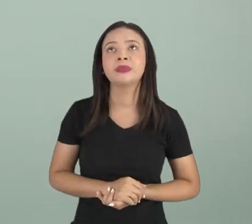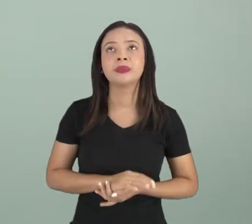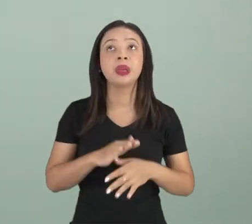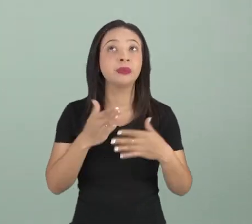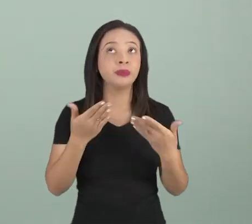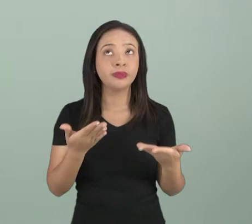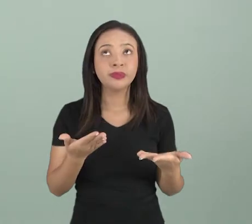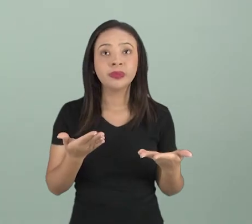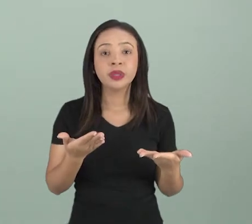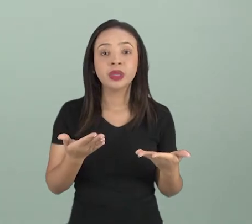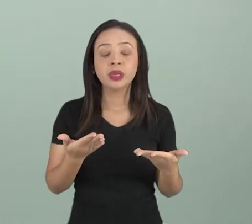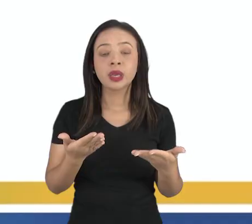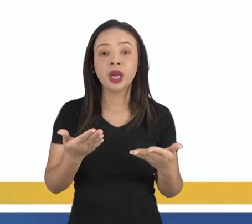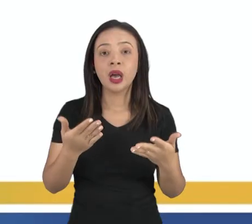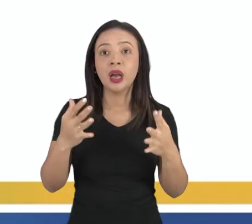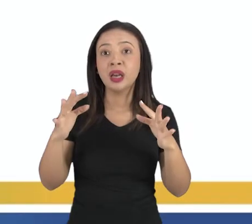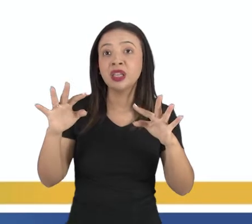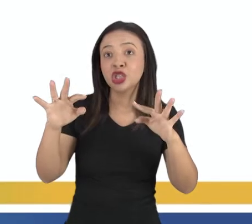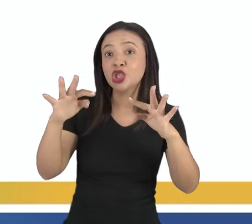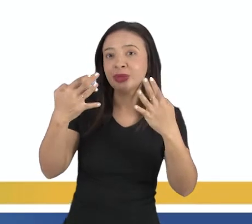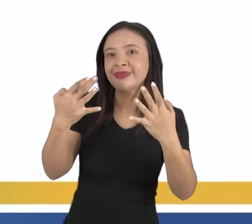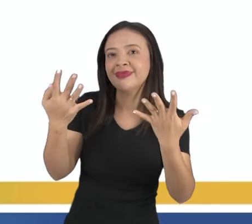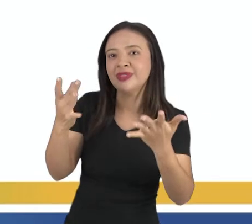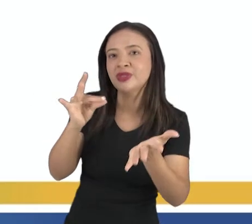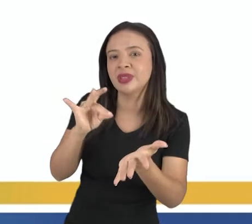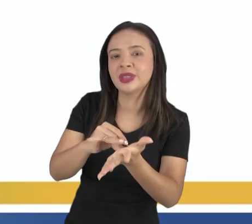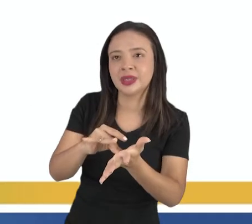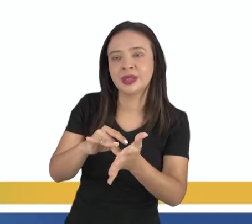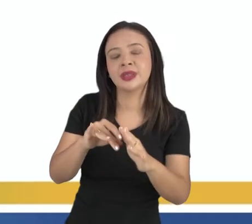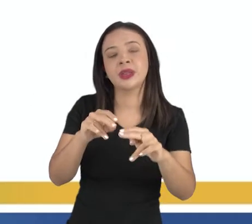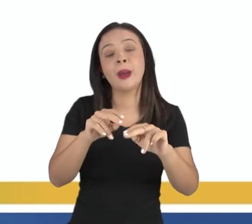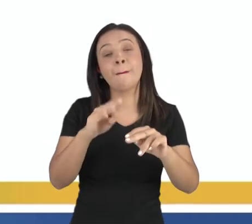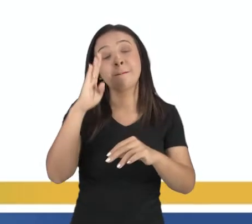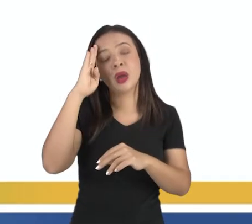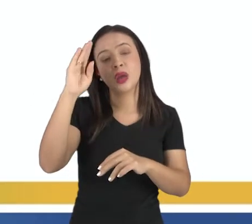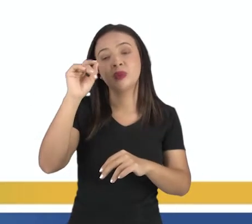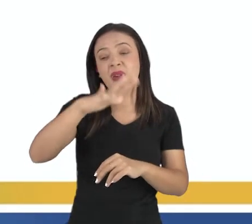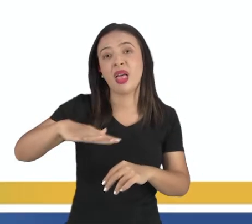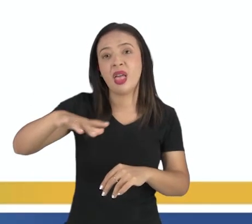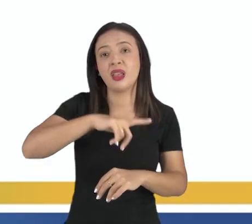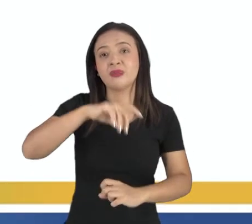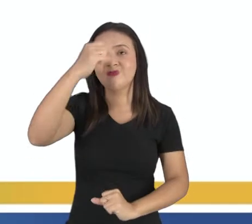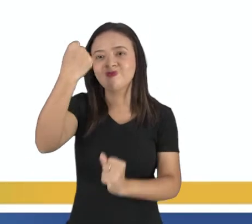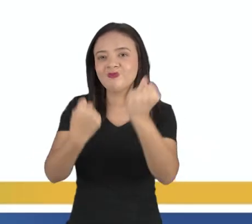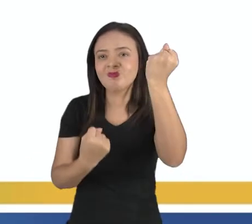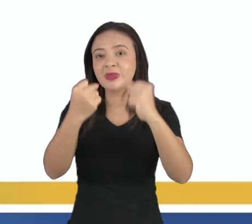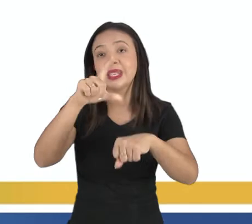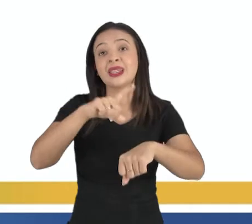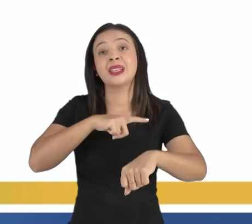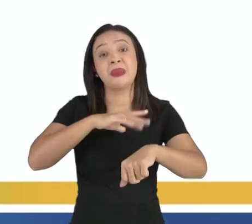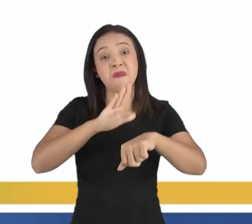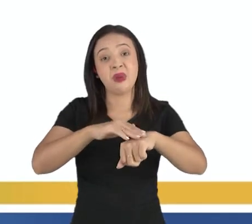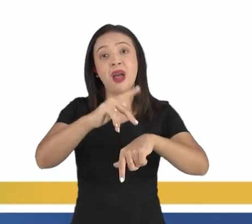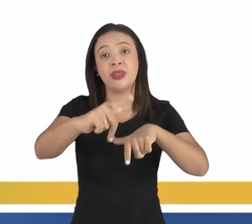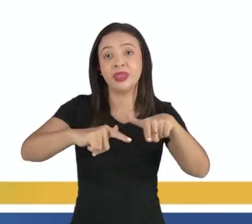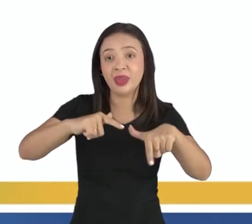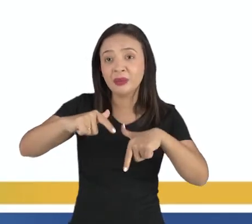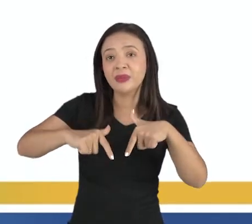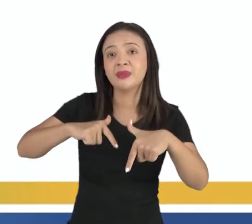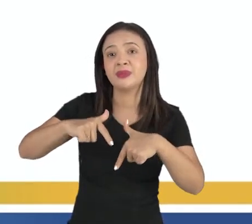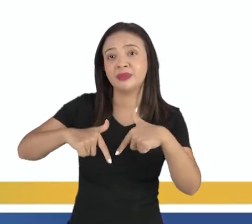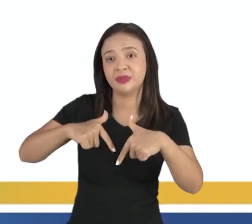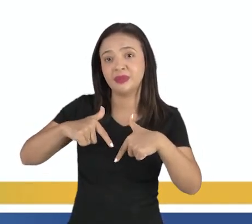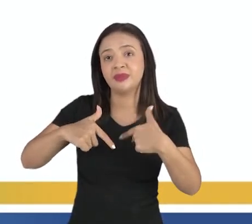Então essa atração é principalmente para as áreas industrializadas, onde há mais emprego de forma direta e